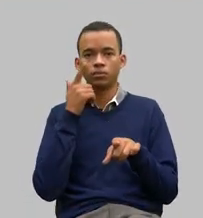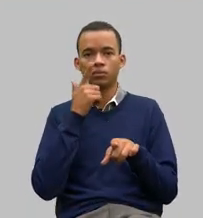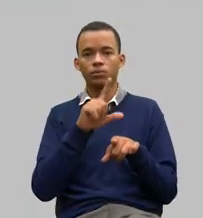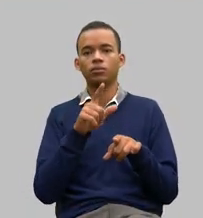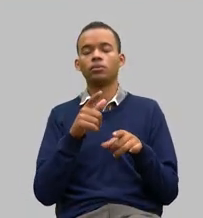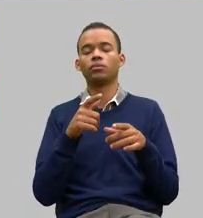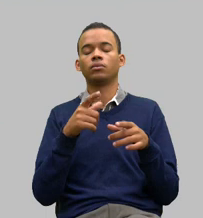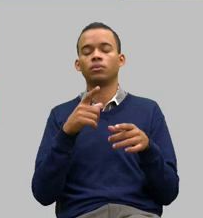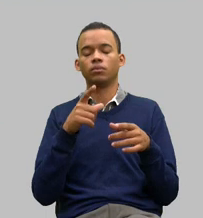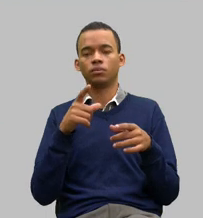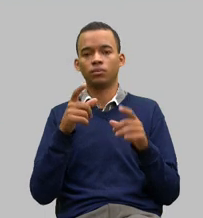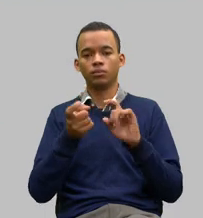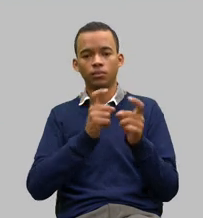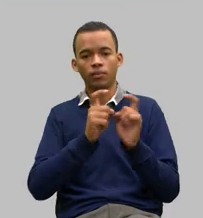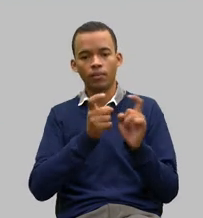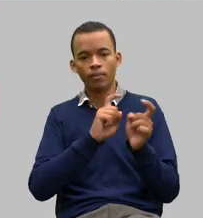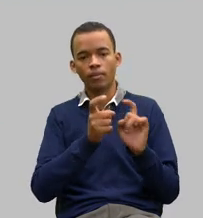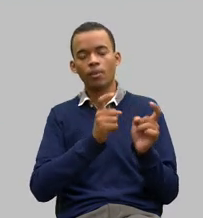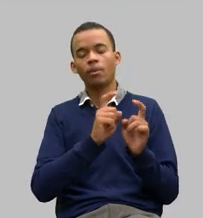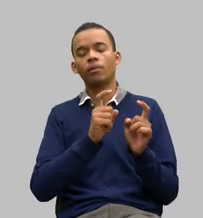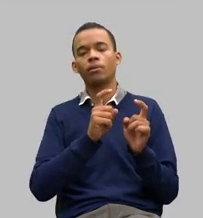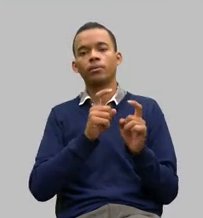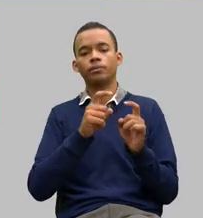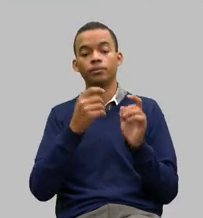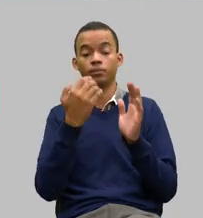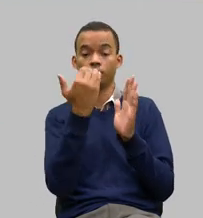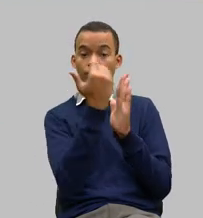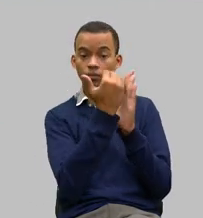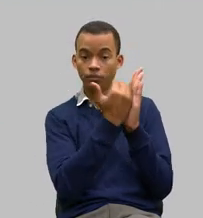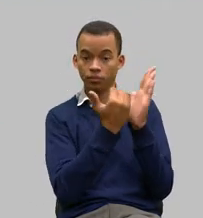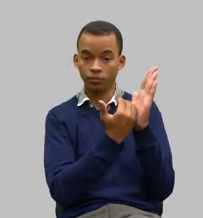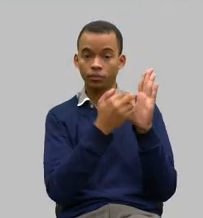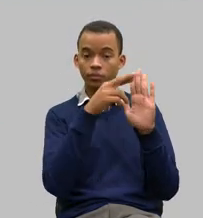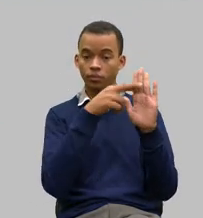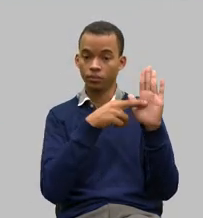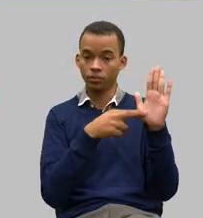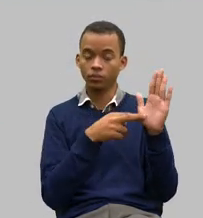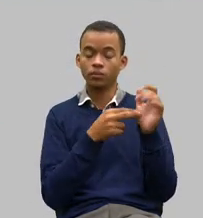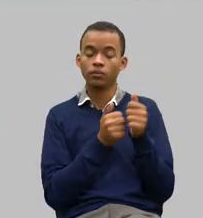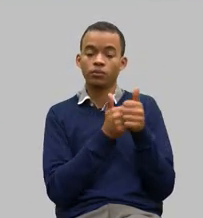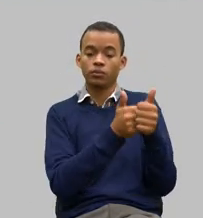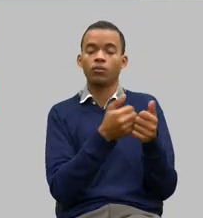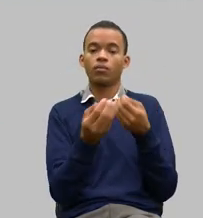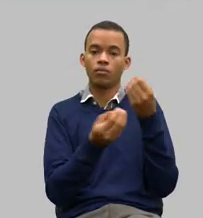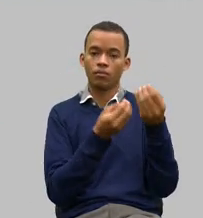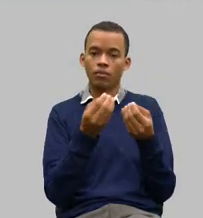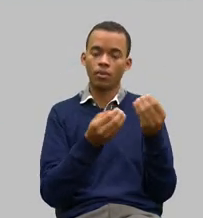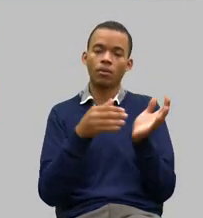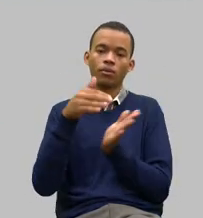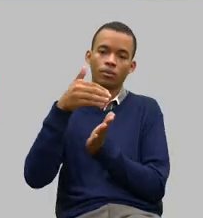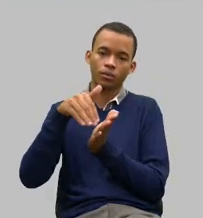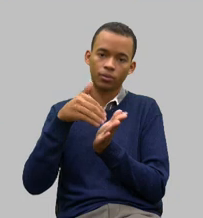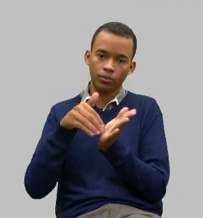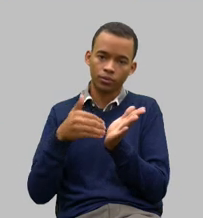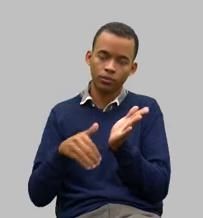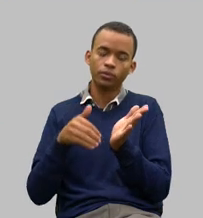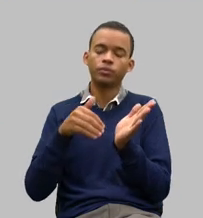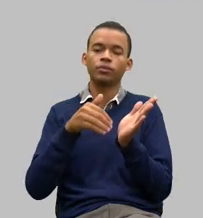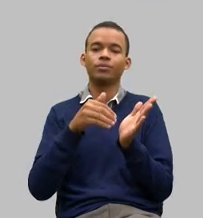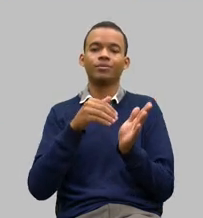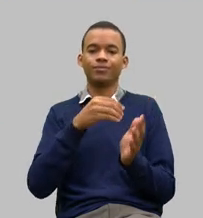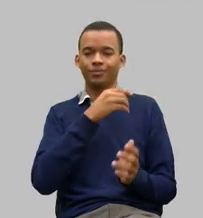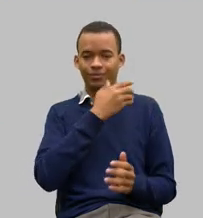obedecerão as seguintes normas e procedimentos o secretário de estado de infraestrutura mobilidade e parcerias